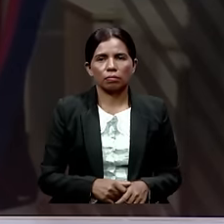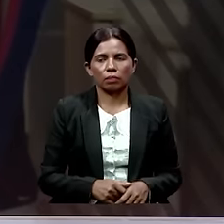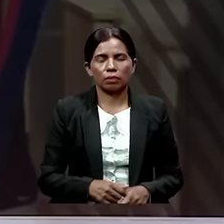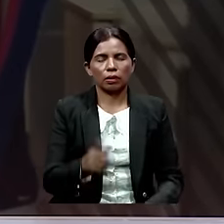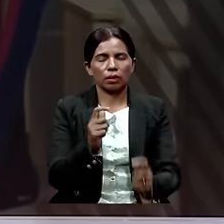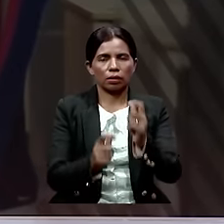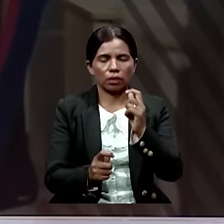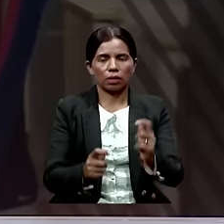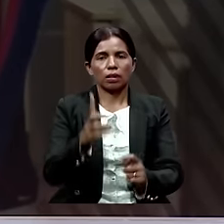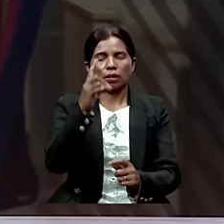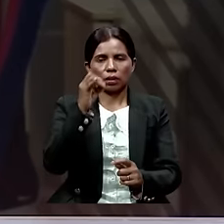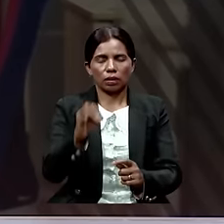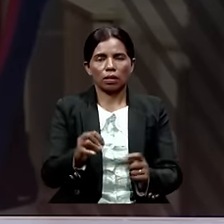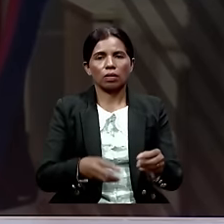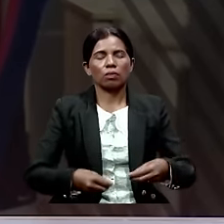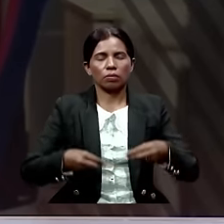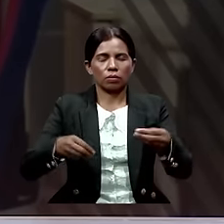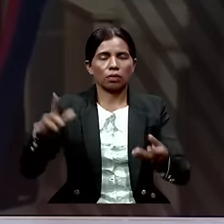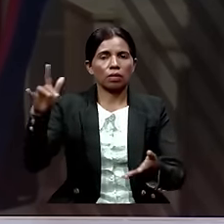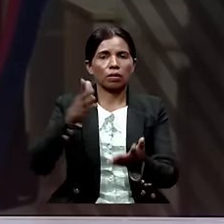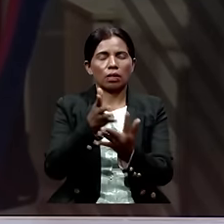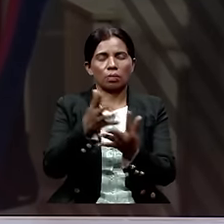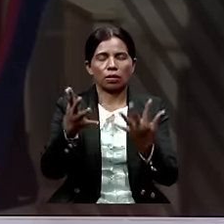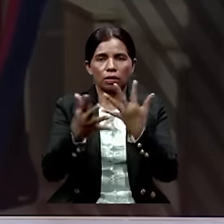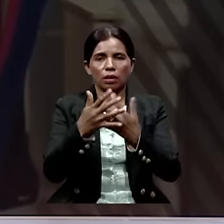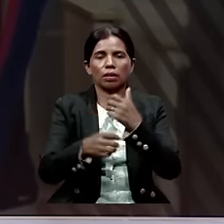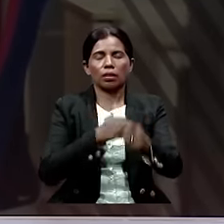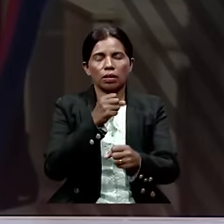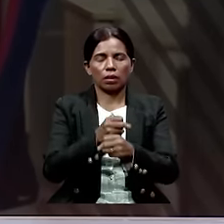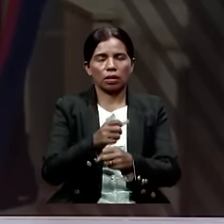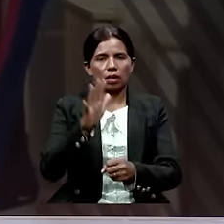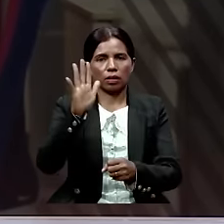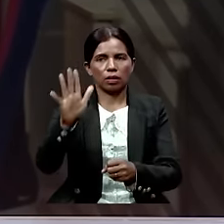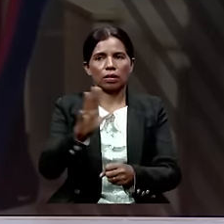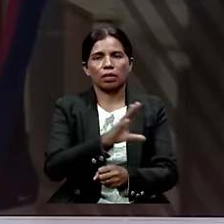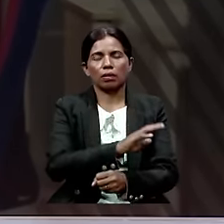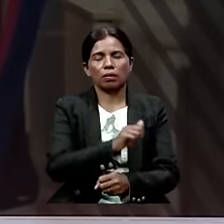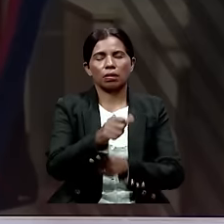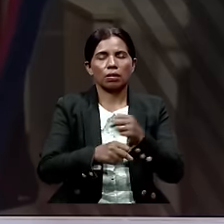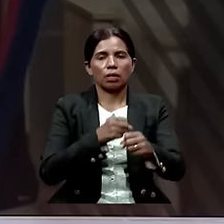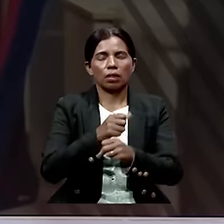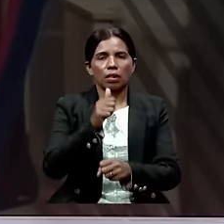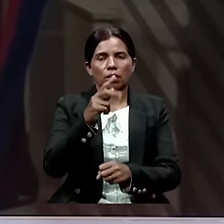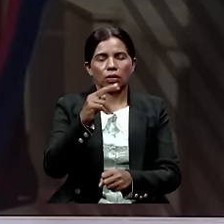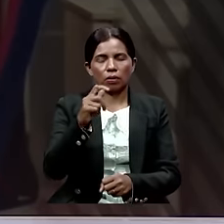Tribunal Distrital Dili aplica pena prisão Tinang Lima ba Antônio da Conceição.